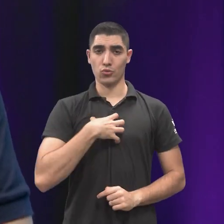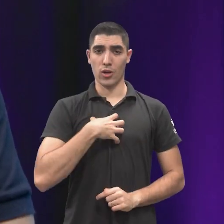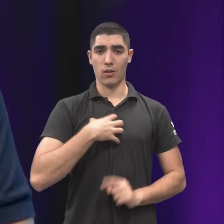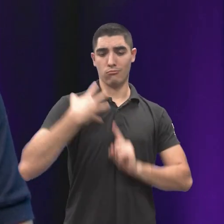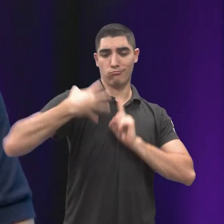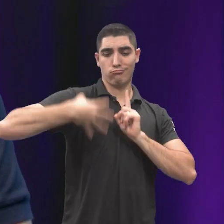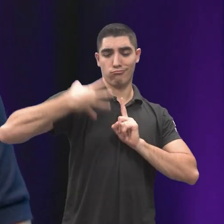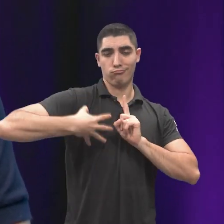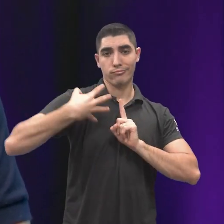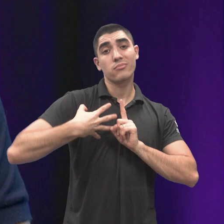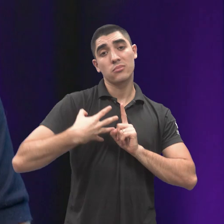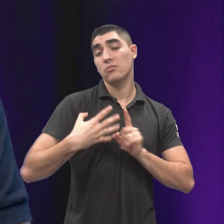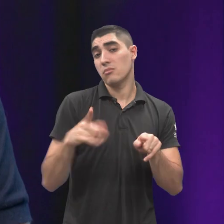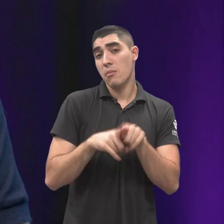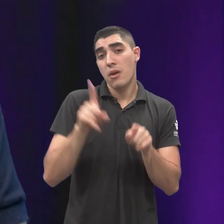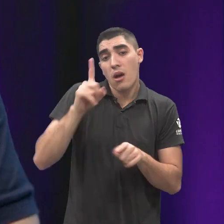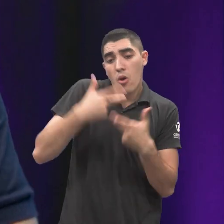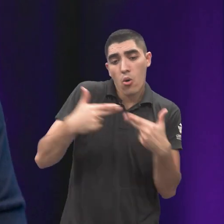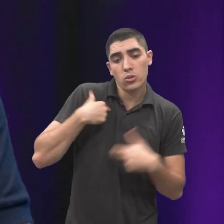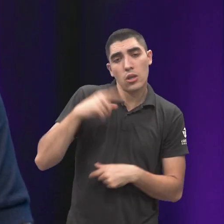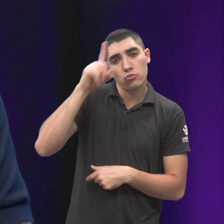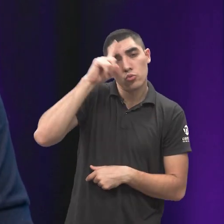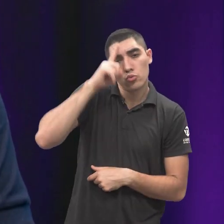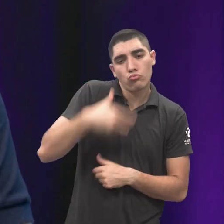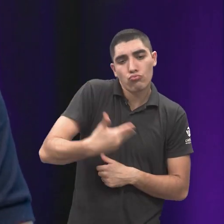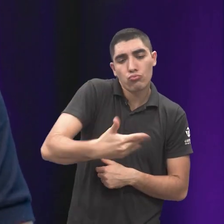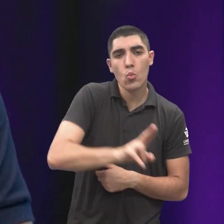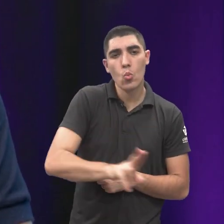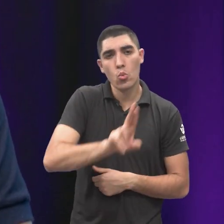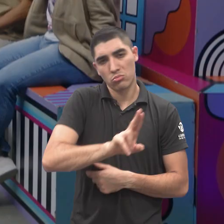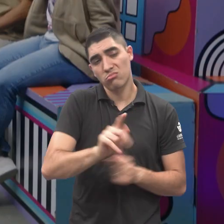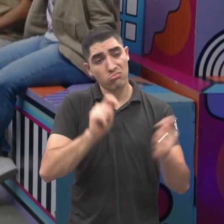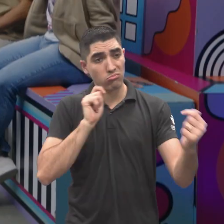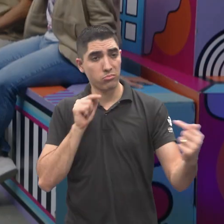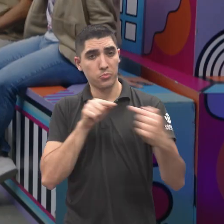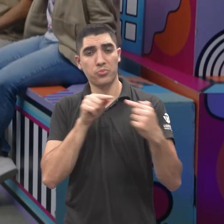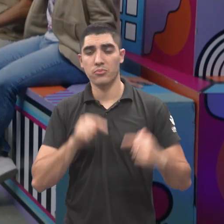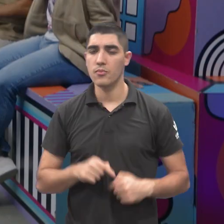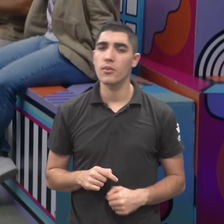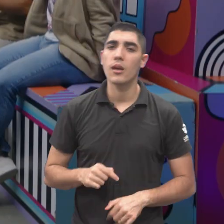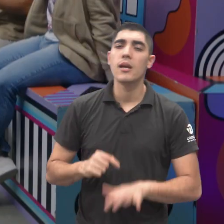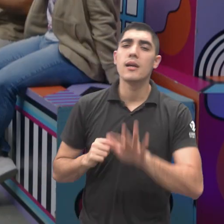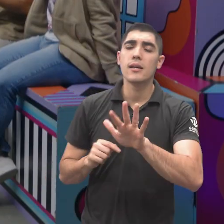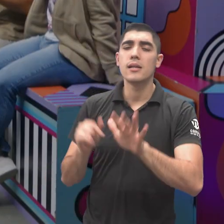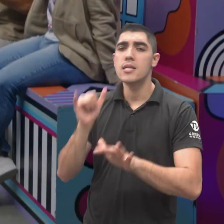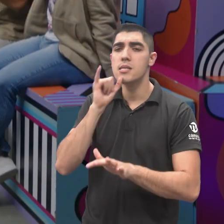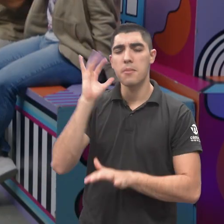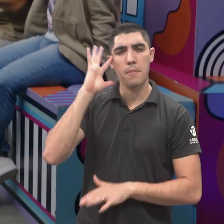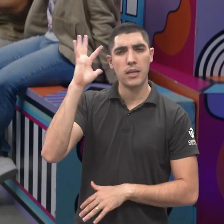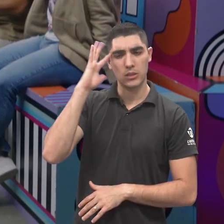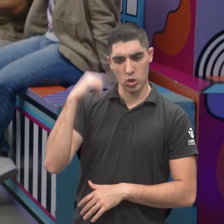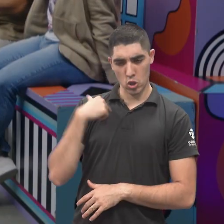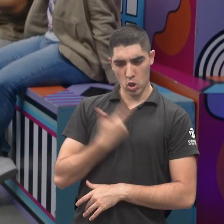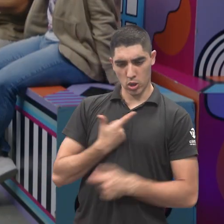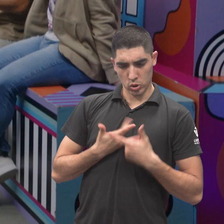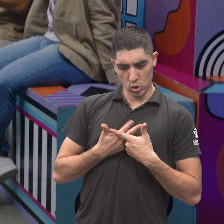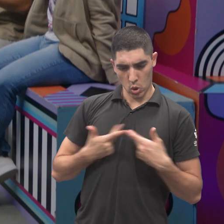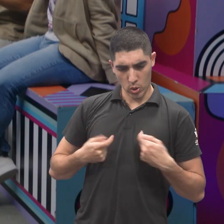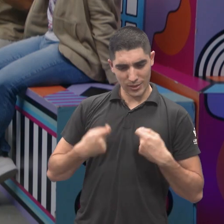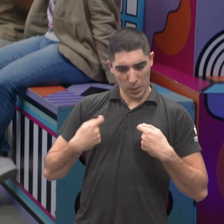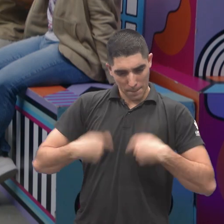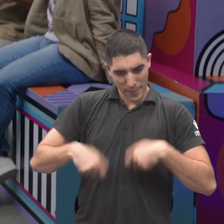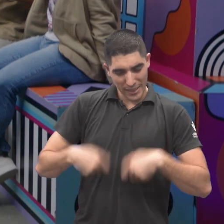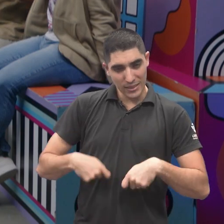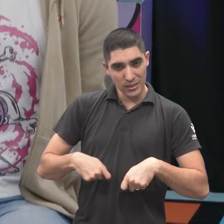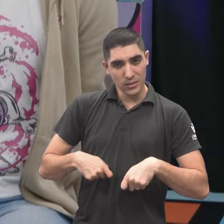consumo, né, no dia a dia. Então, você vai ter essas possibilidades ali. Se a gente parar para pensar, as nossas necessidades sempre